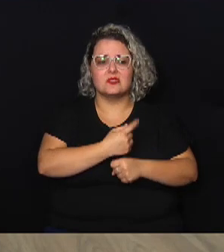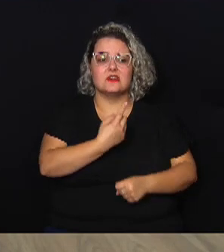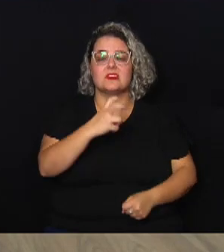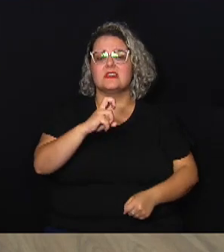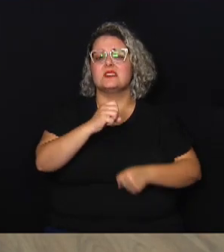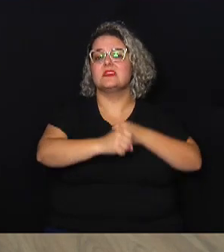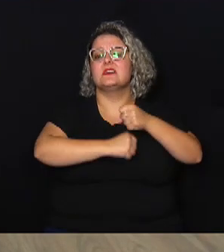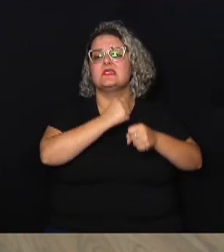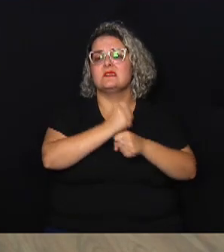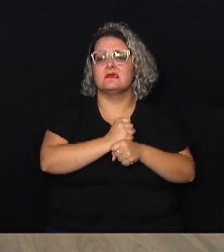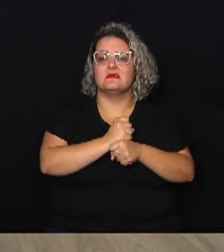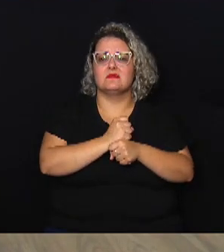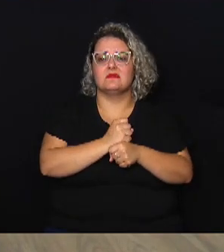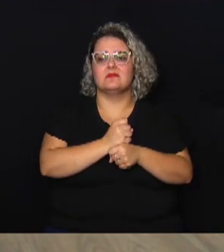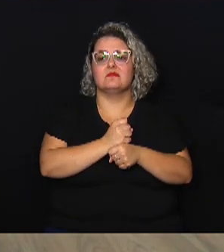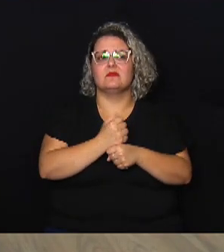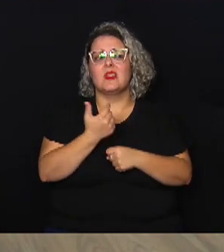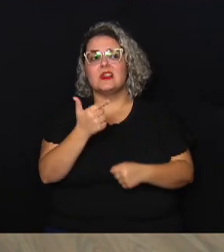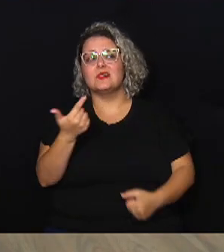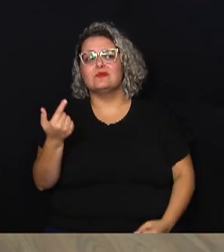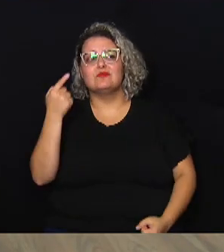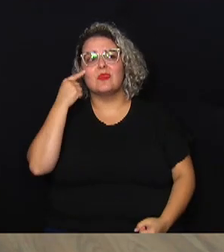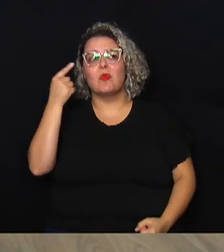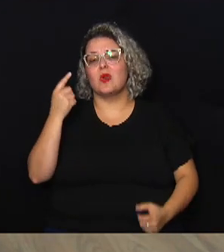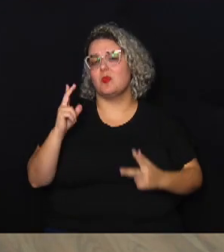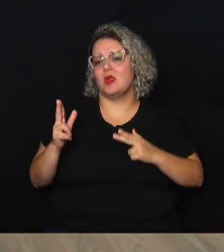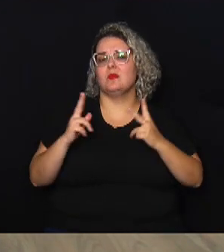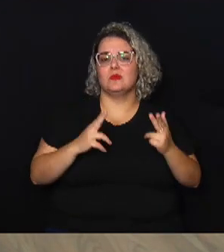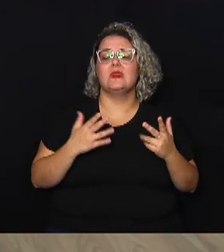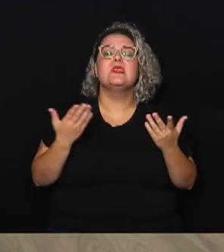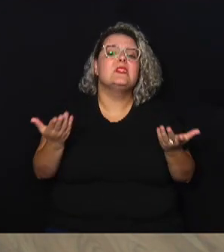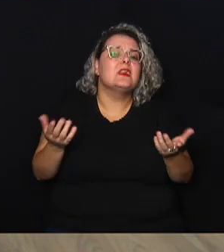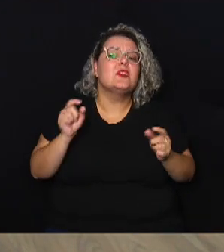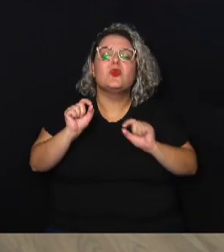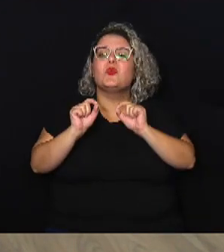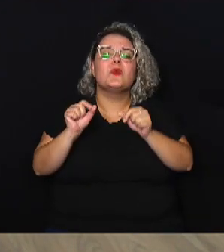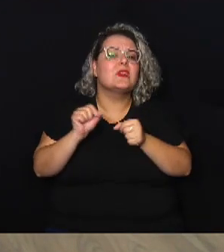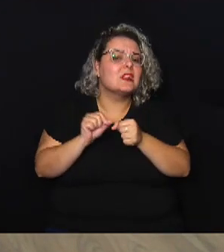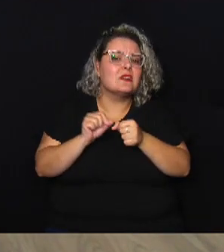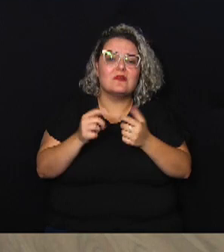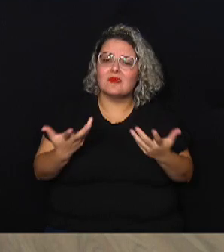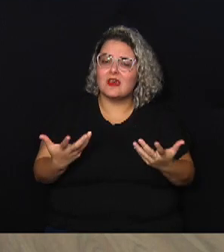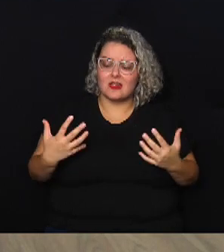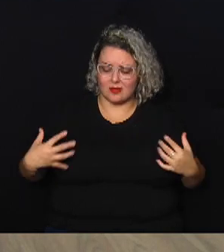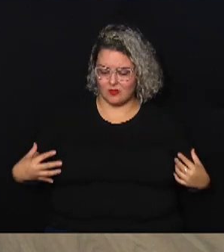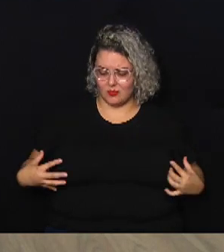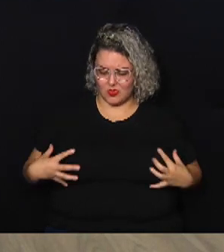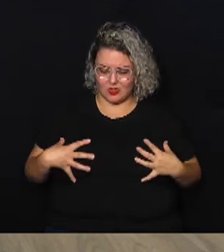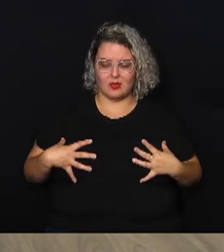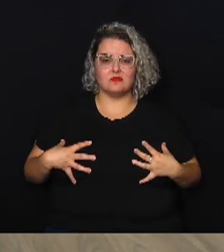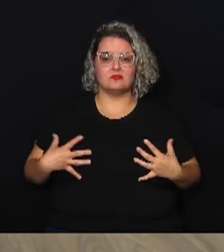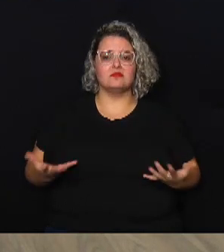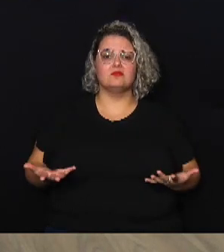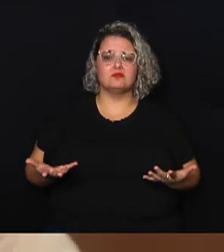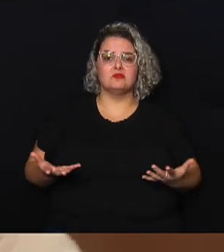anos, já não tem mais o mesmo pensamento. E aí, o que faz com esse silicone, com esse implante?